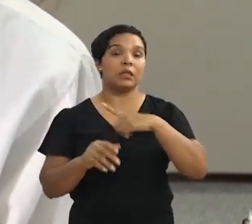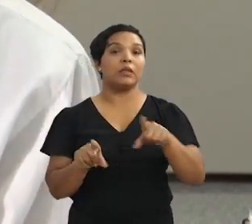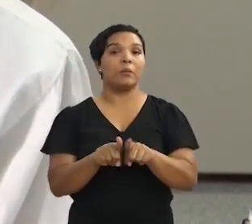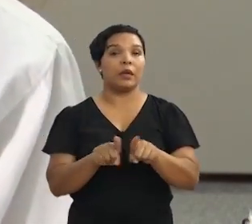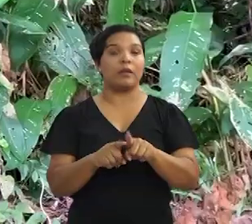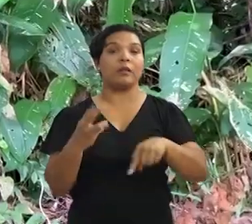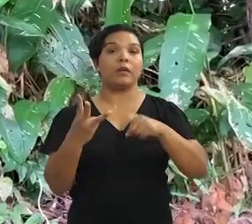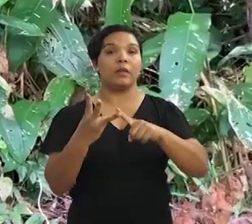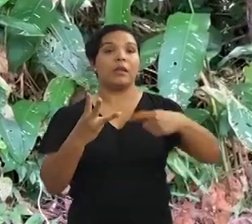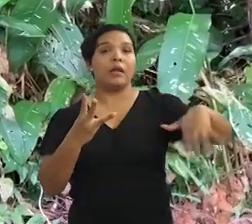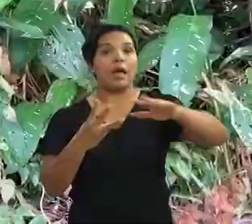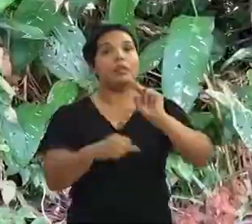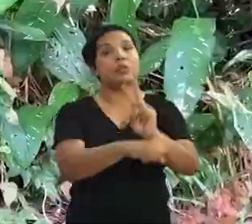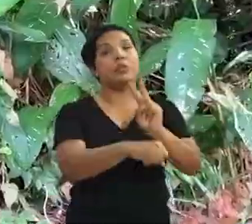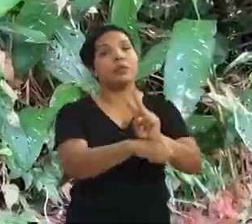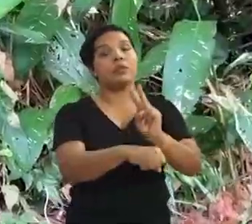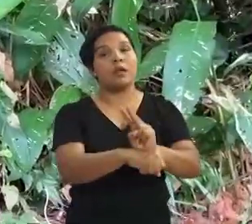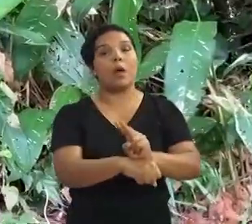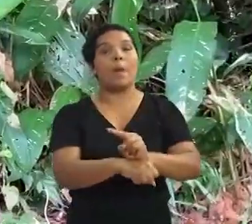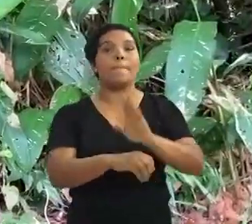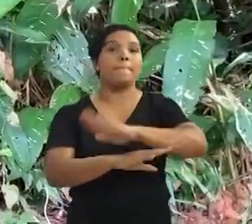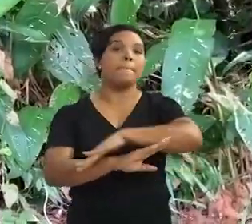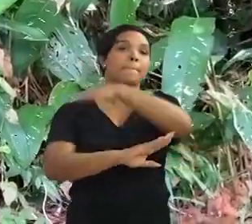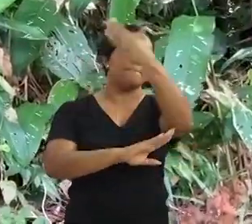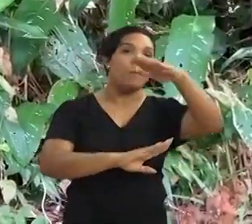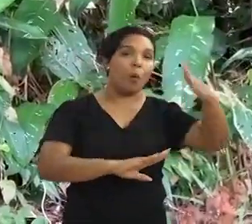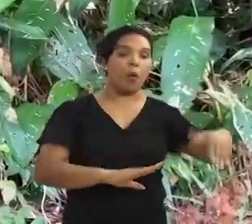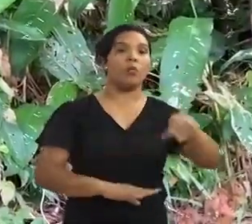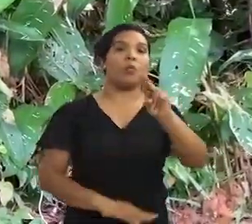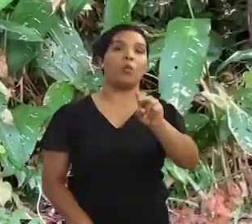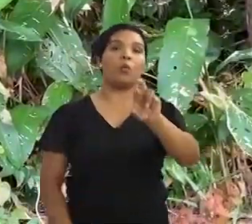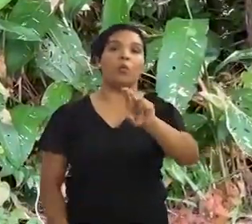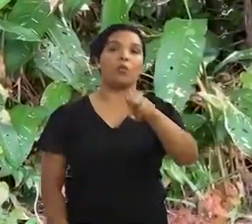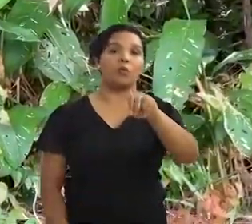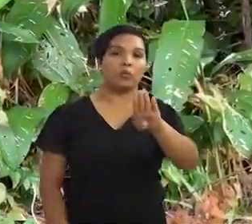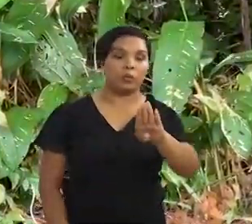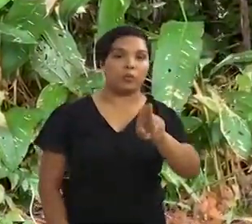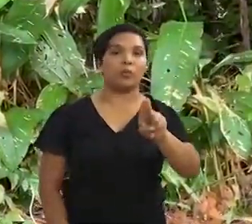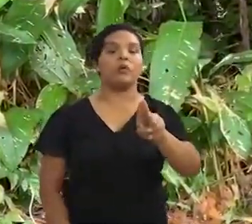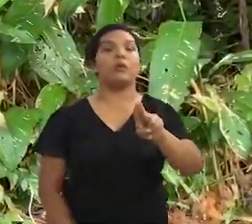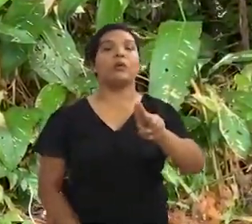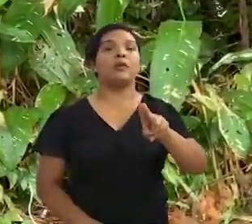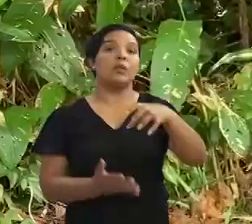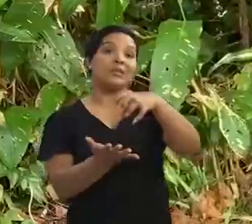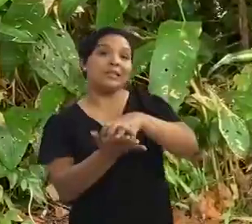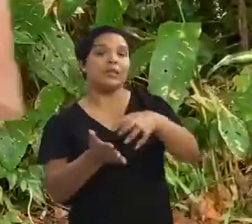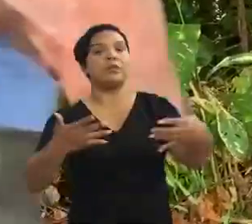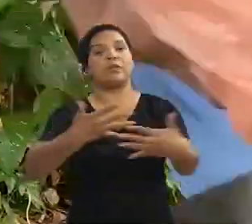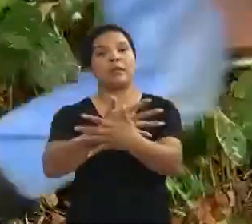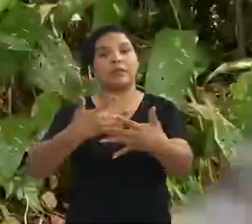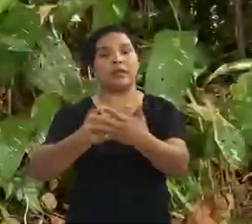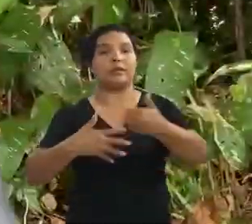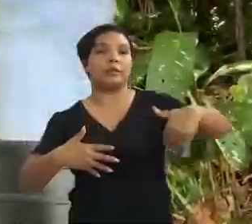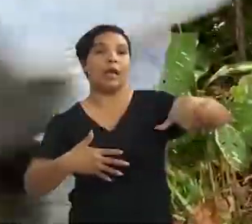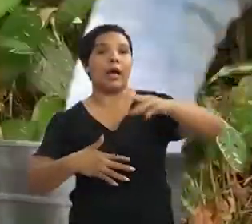litores silvestres. E aqui a área de proteção ambiental Morro do Urubu, por estar bem no centro da cidade, né? Bem no coração da